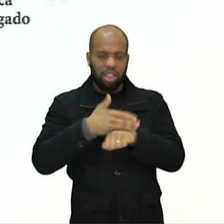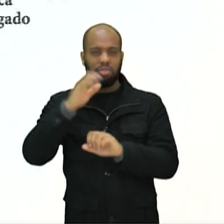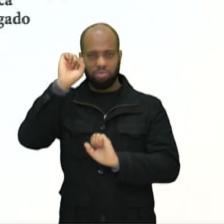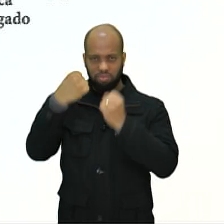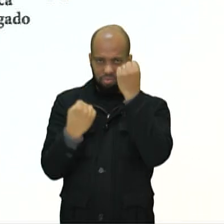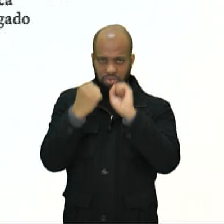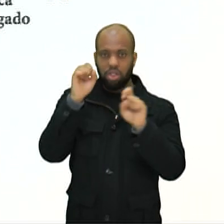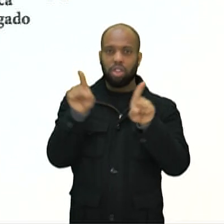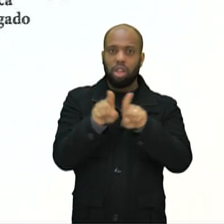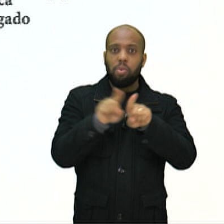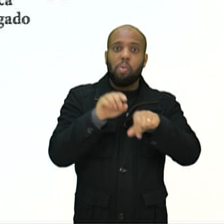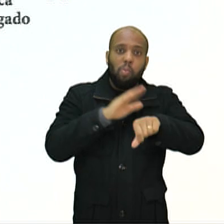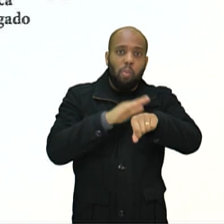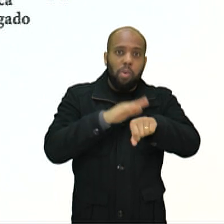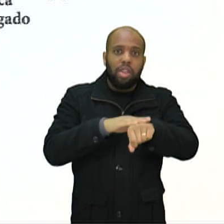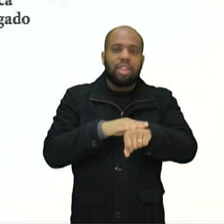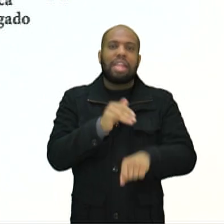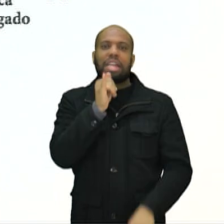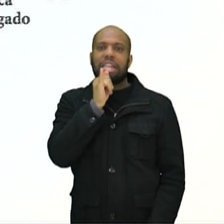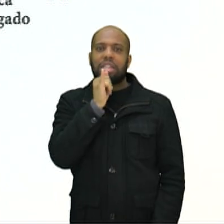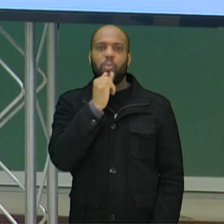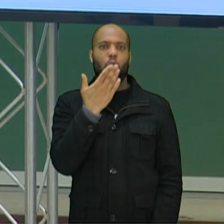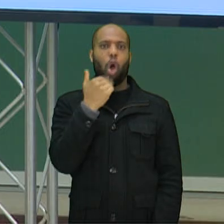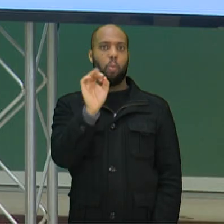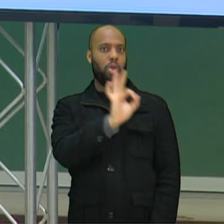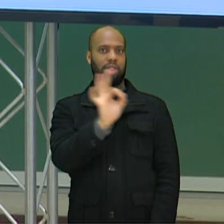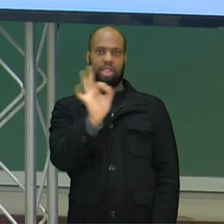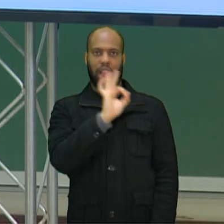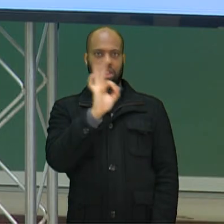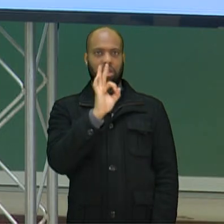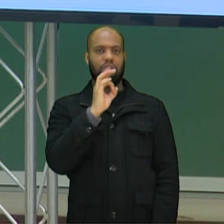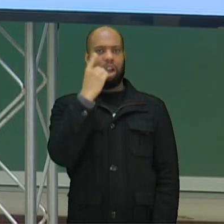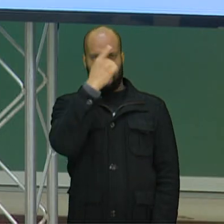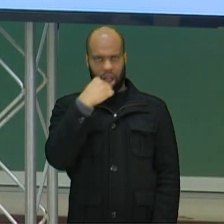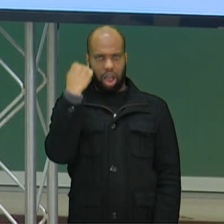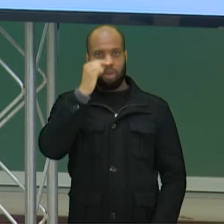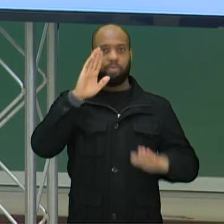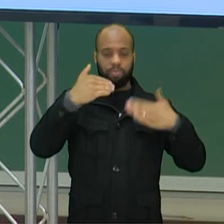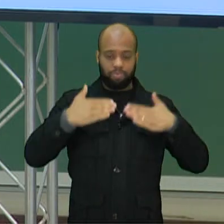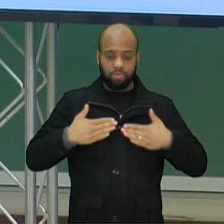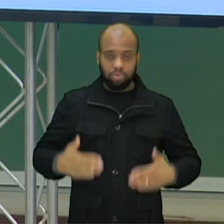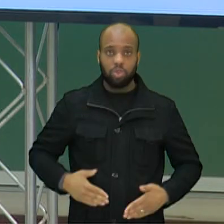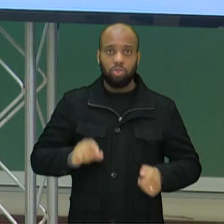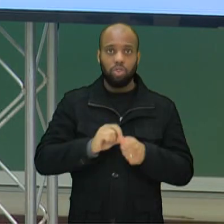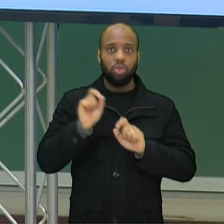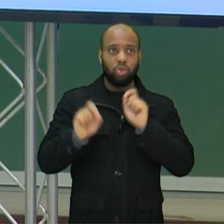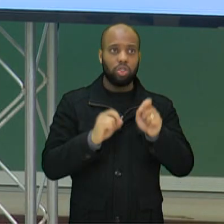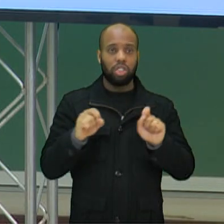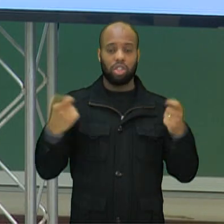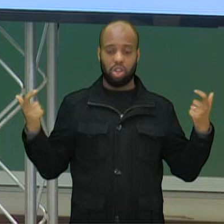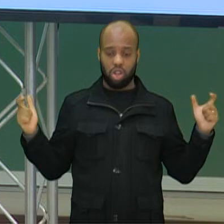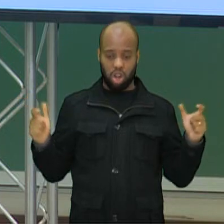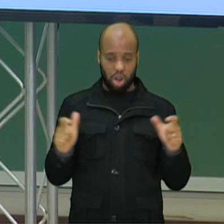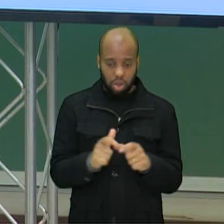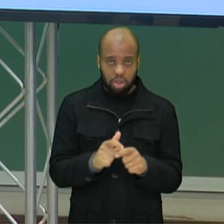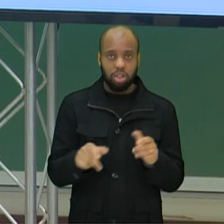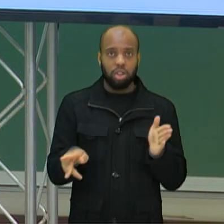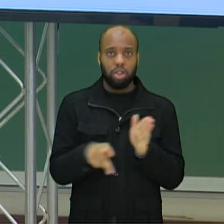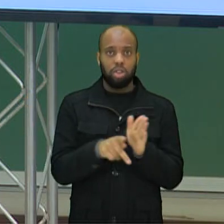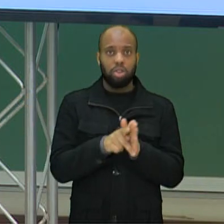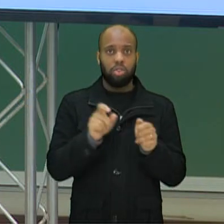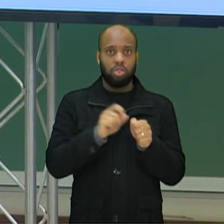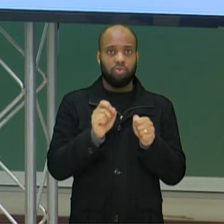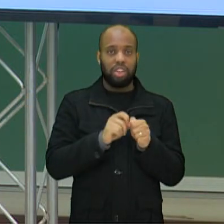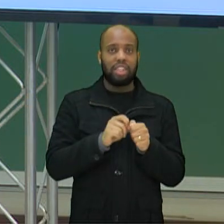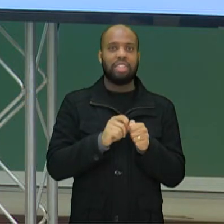física ou quando você está num jejum muito prolongado, o corpo vai fazer uma redução ocorre uma redução da taxa